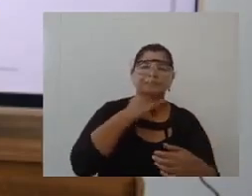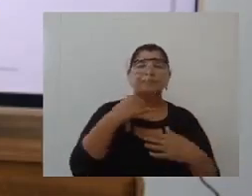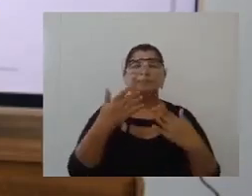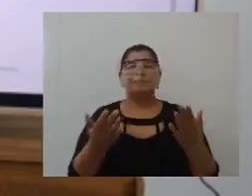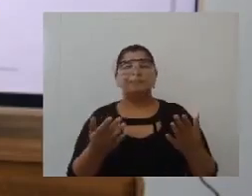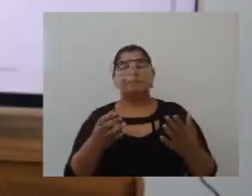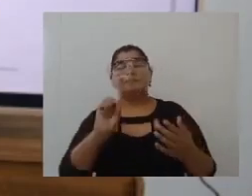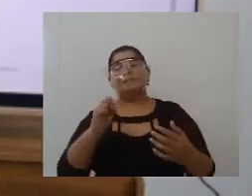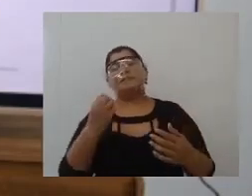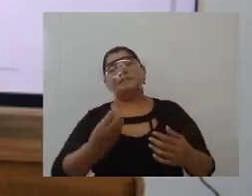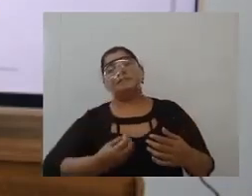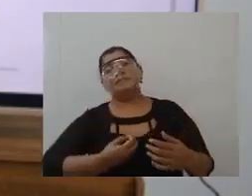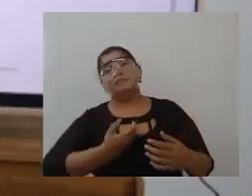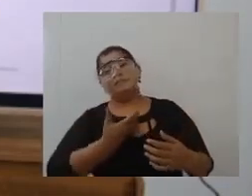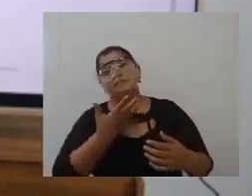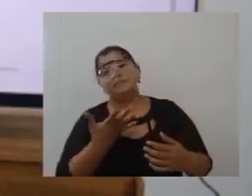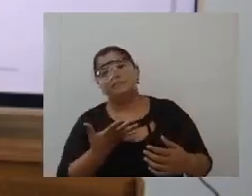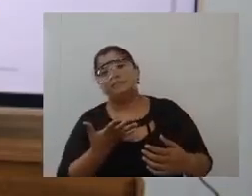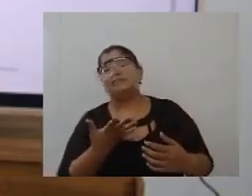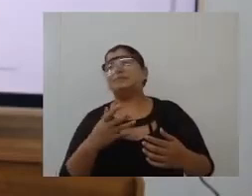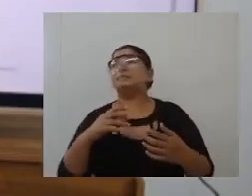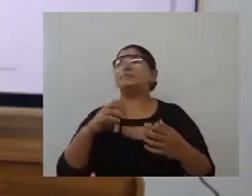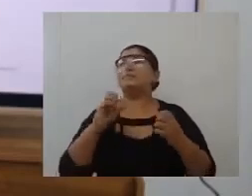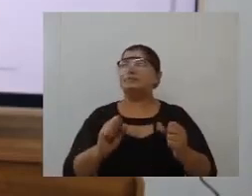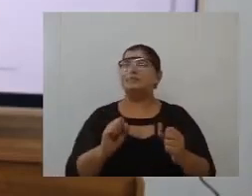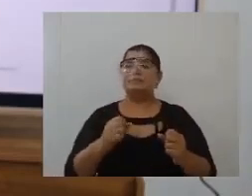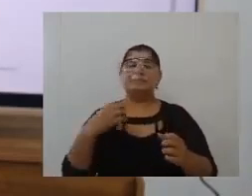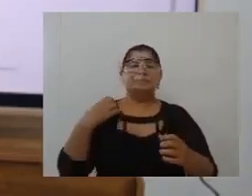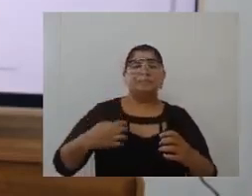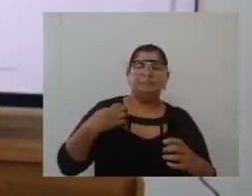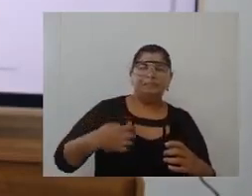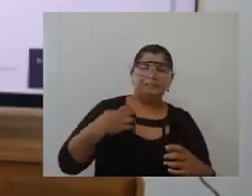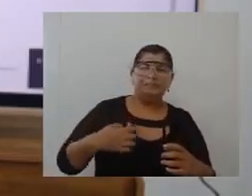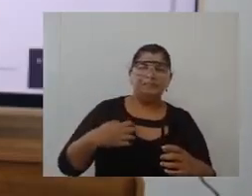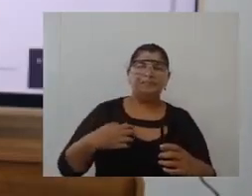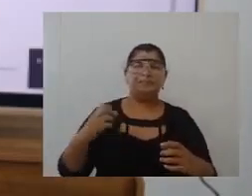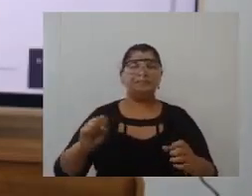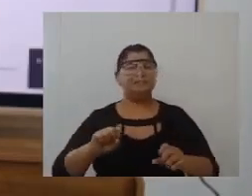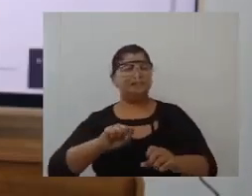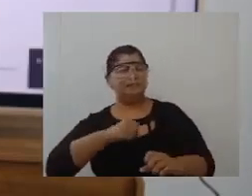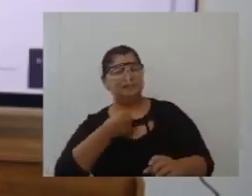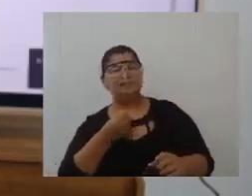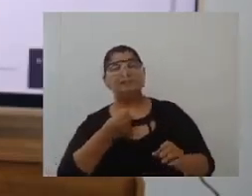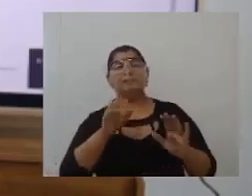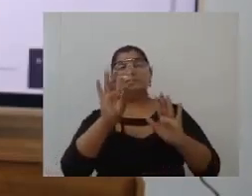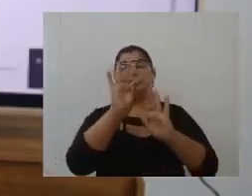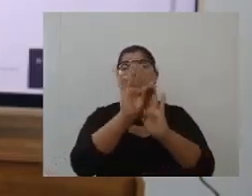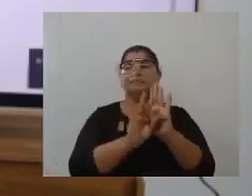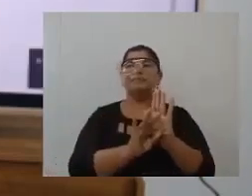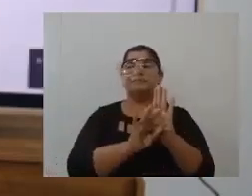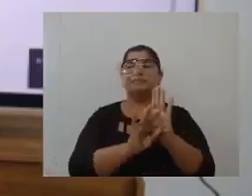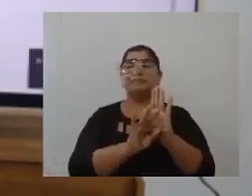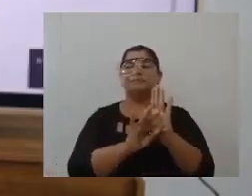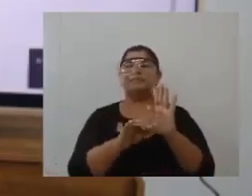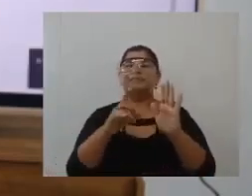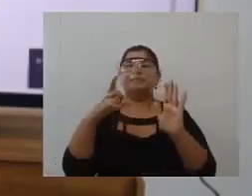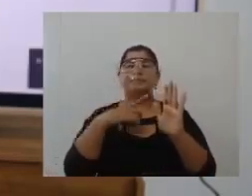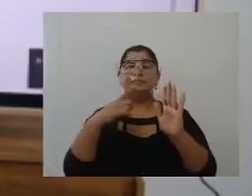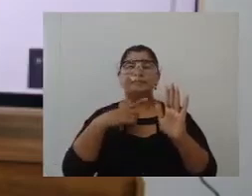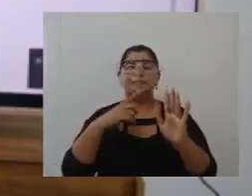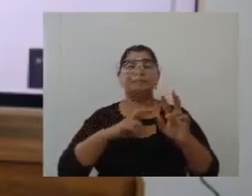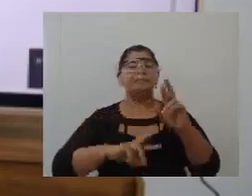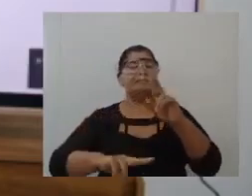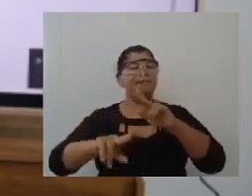se emocionar, você pode se irritar, você pode se revoltar com o texto. Veja que há uma série